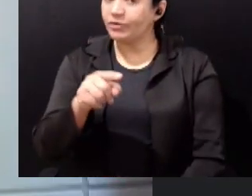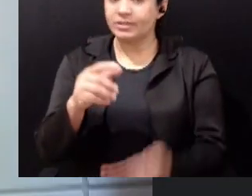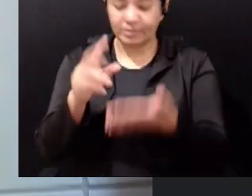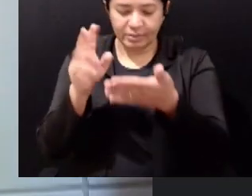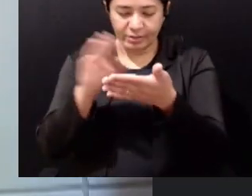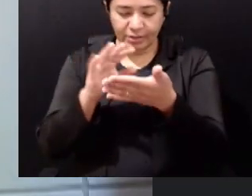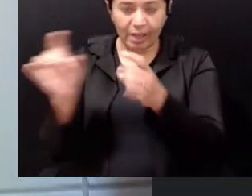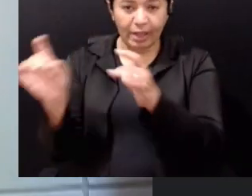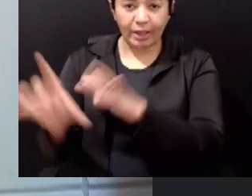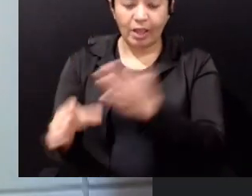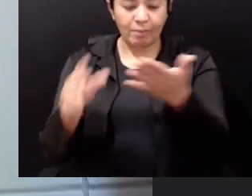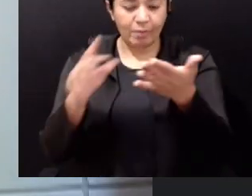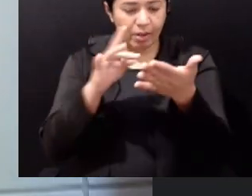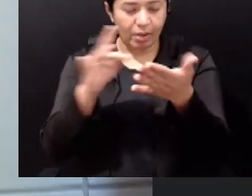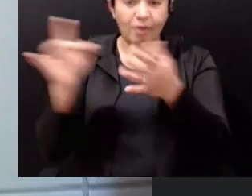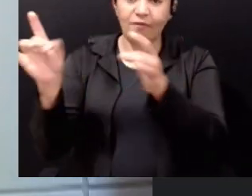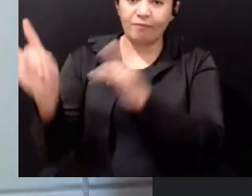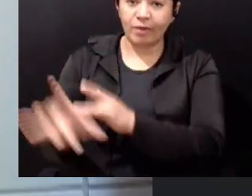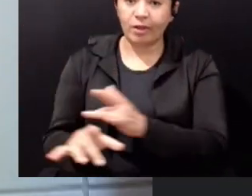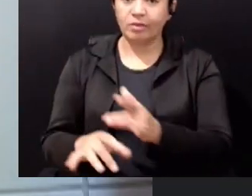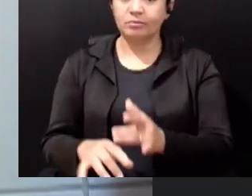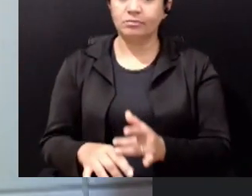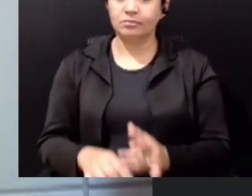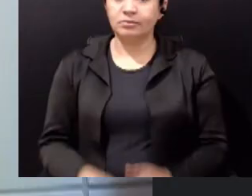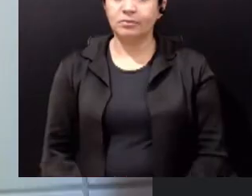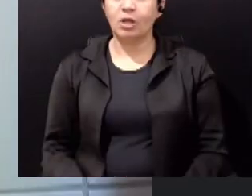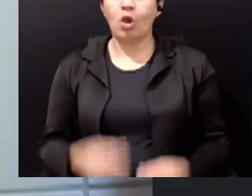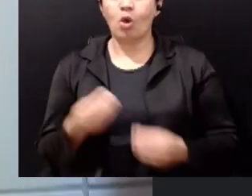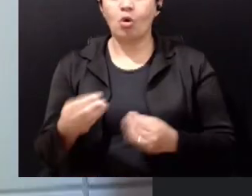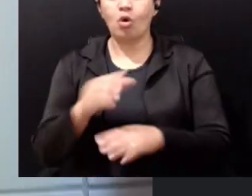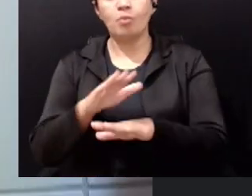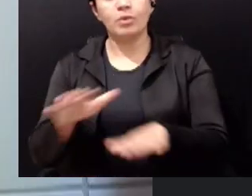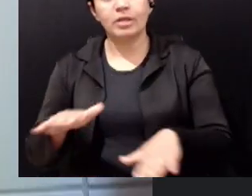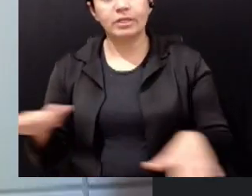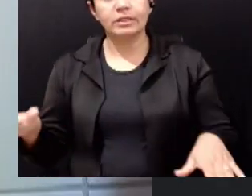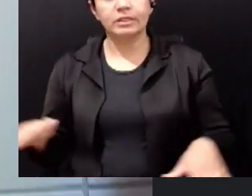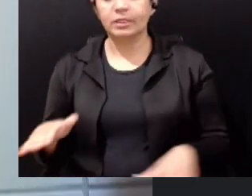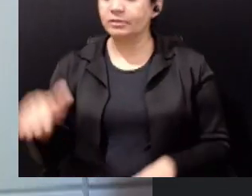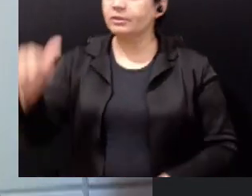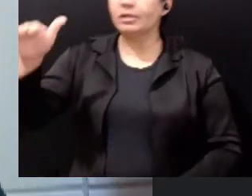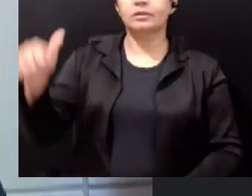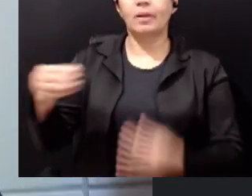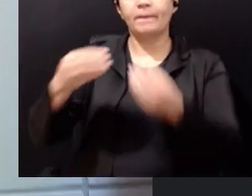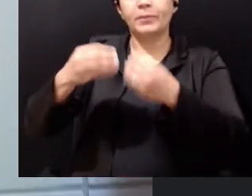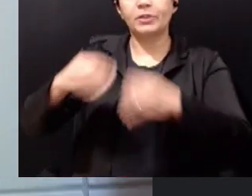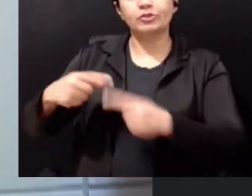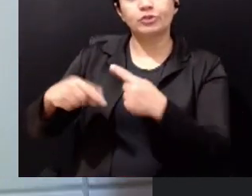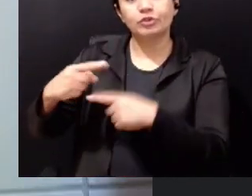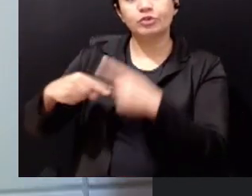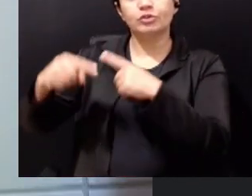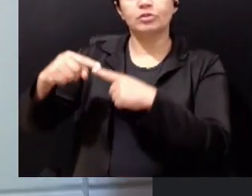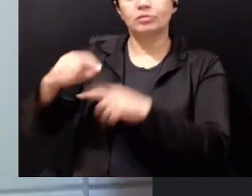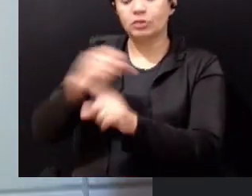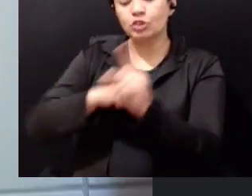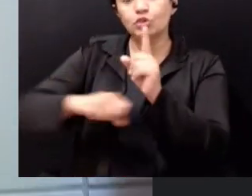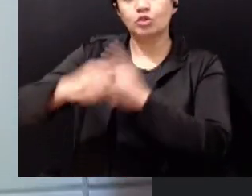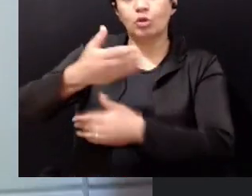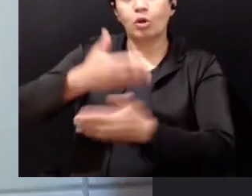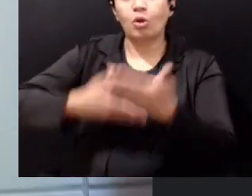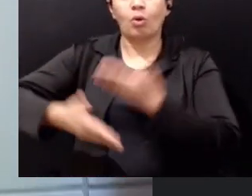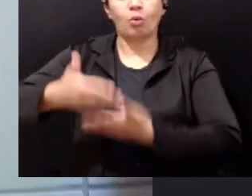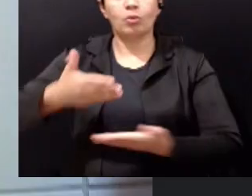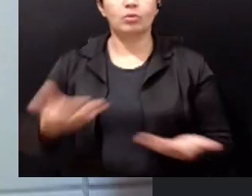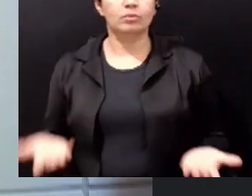outro. Então, como é que vai ser o crescimento dessa criança? Será que isso vai prejudicar o desenvolvimento até dela, assim, social, na